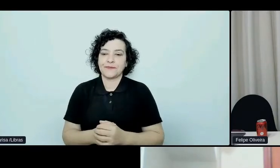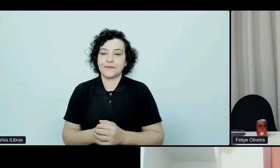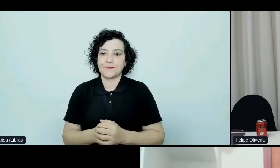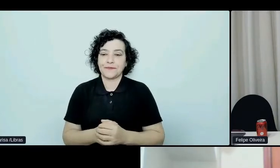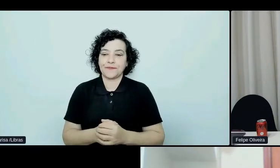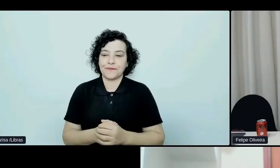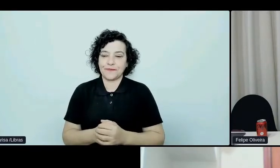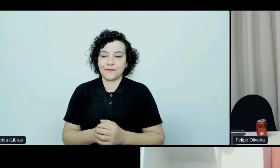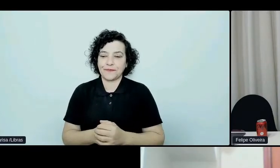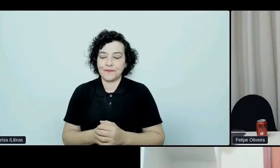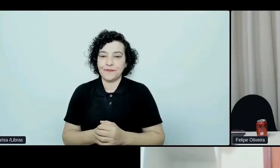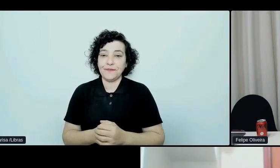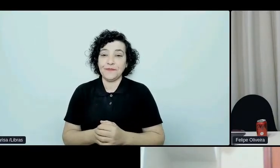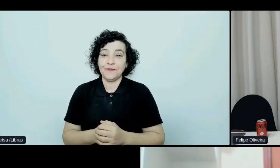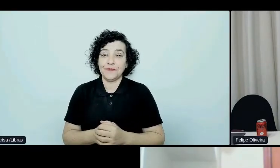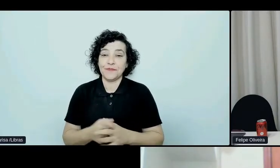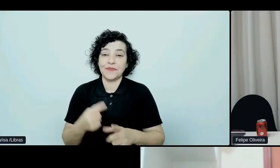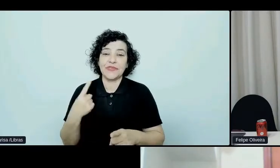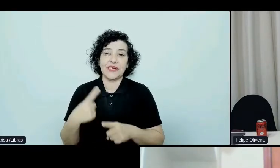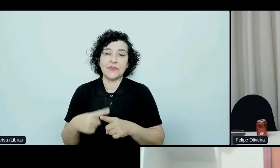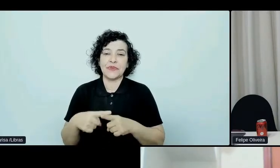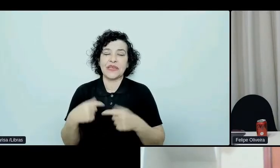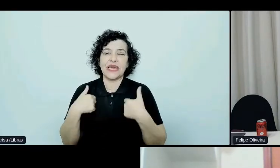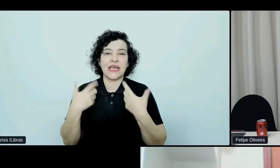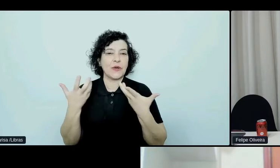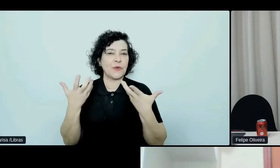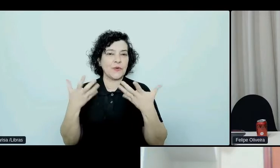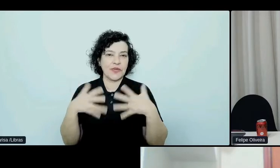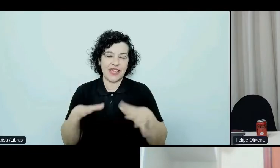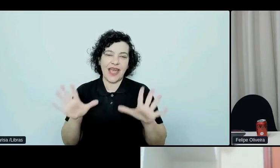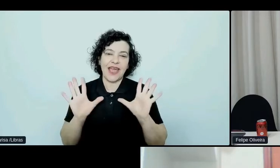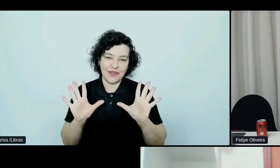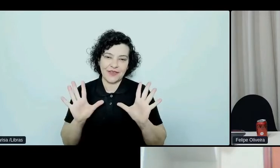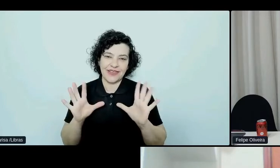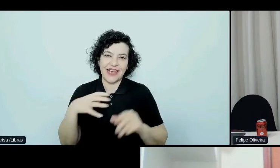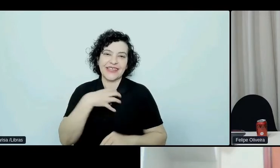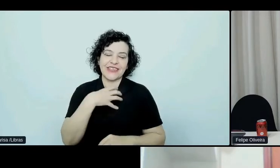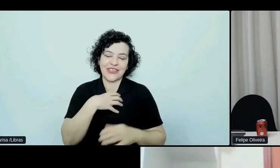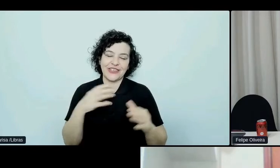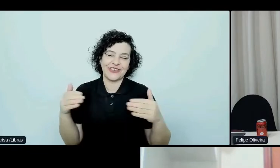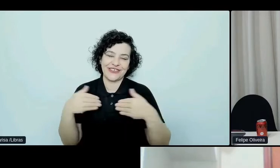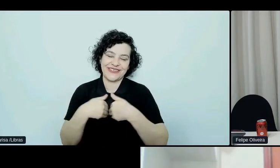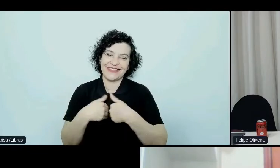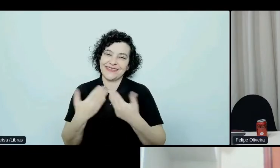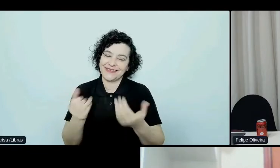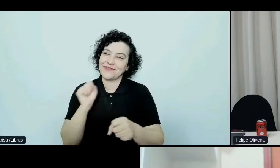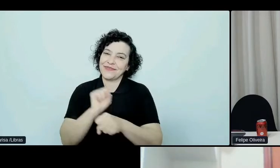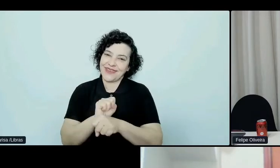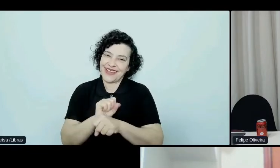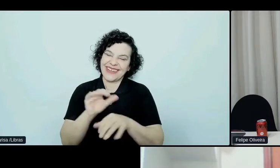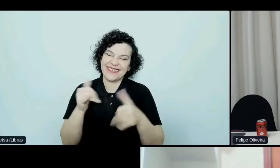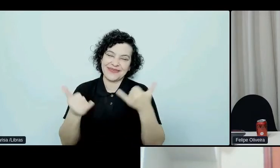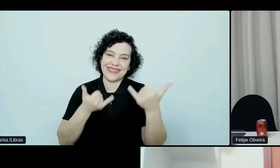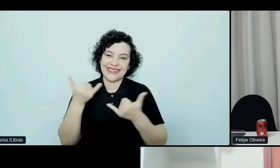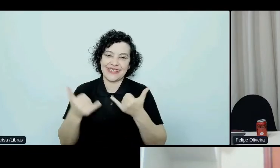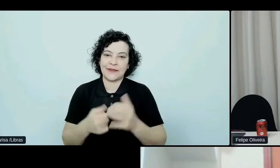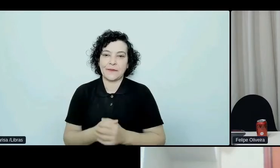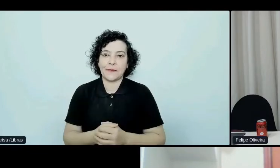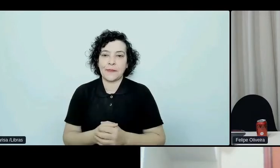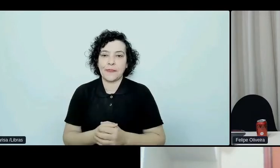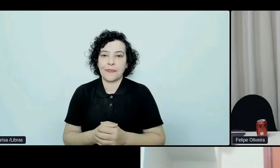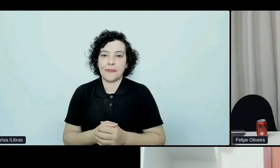vendo? Tá autistando de novo. Porque entre a gente permite brincar assim, sabe? Eu falei, ai, meu Deus, será? Eu acho que você tem razão. Fui ver e era